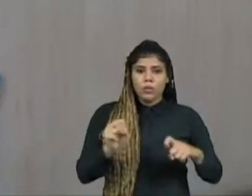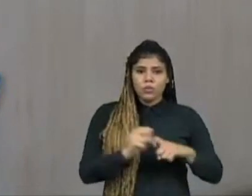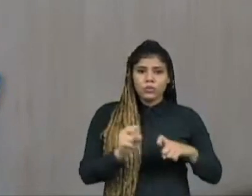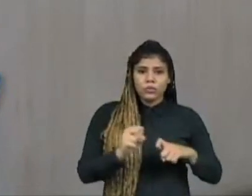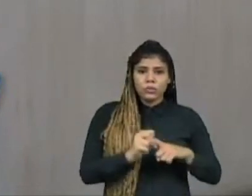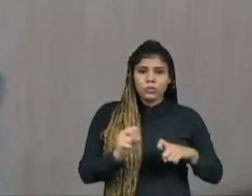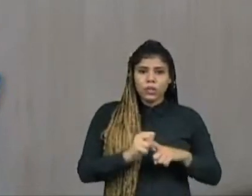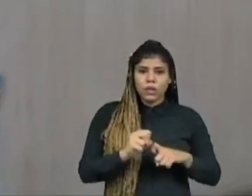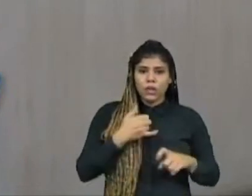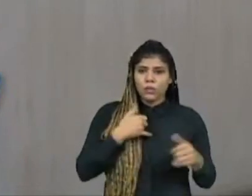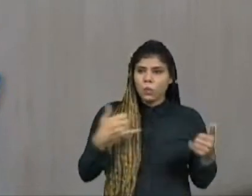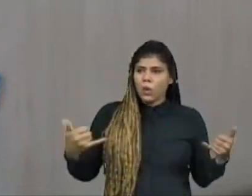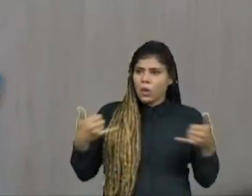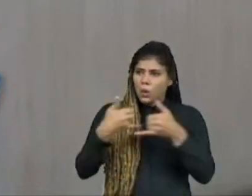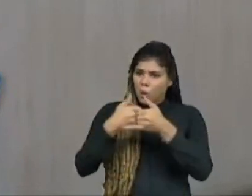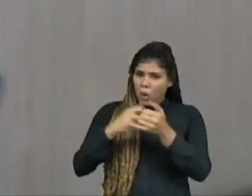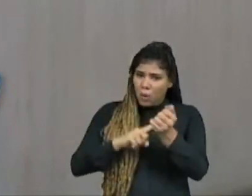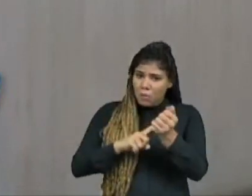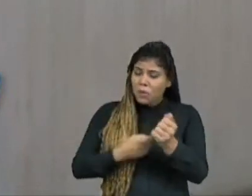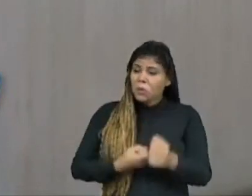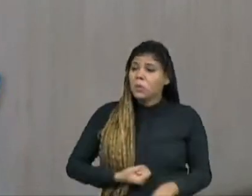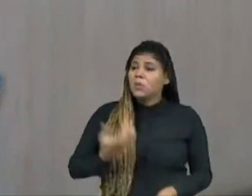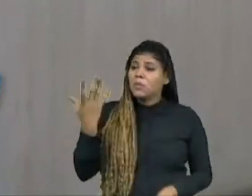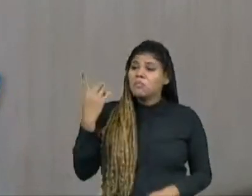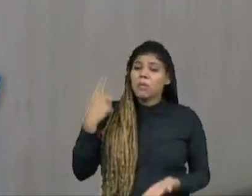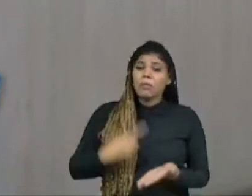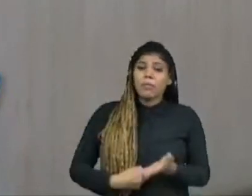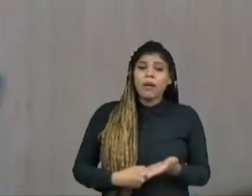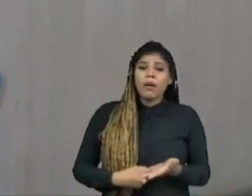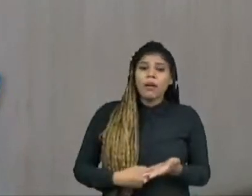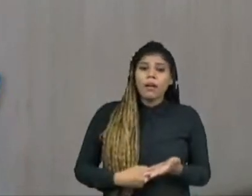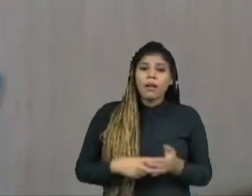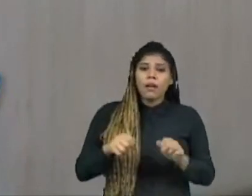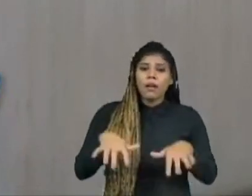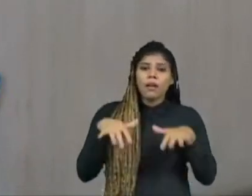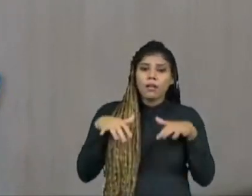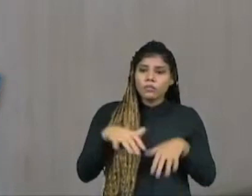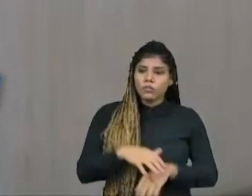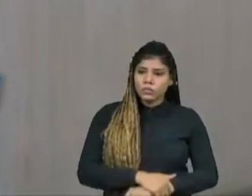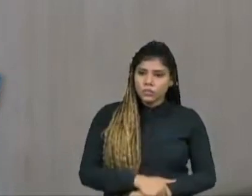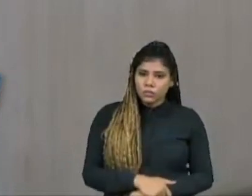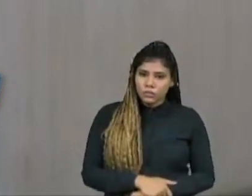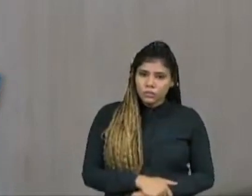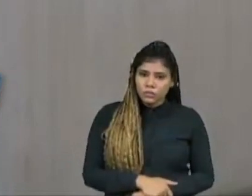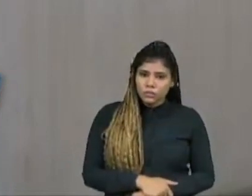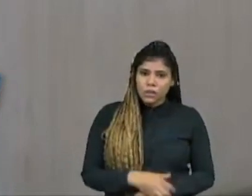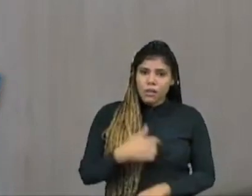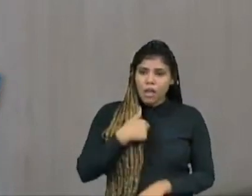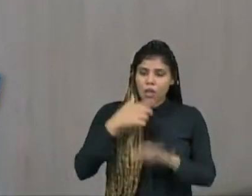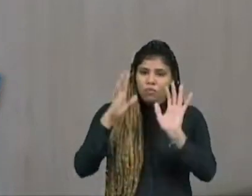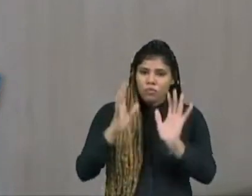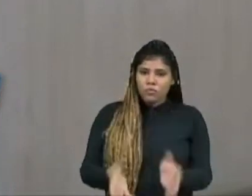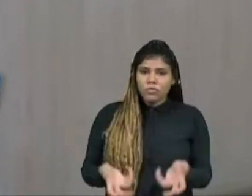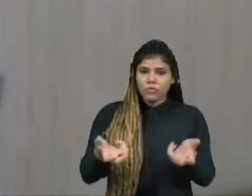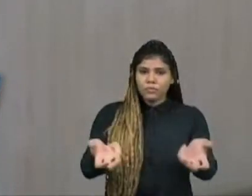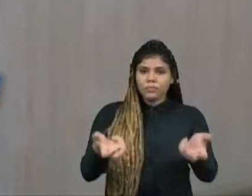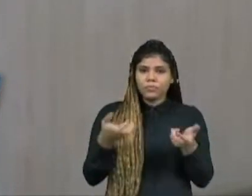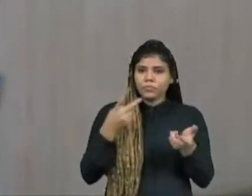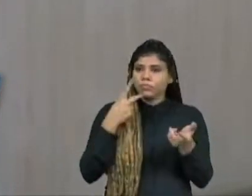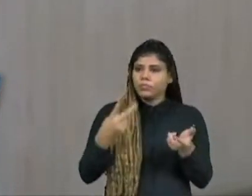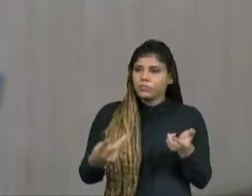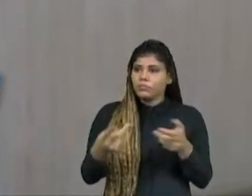entrou em contato com ele para marcar uma audiência. E eu já quero aqui